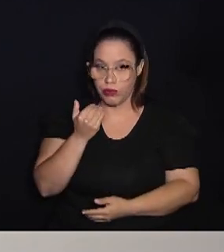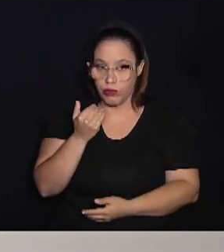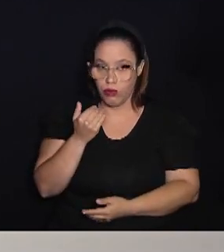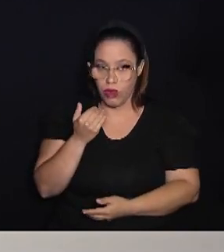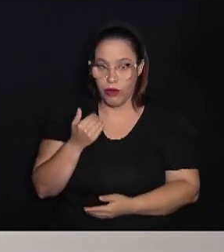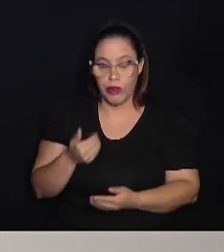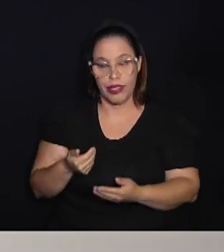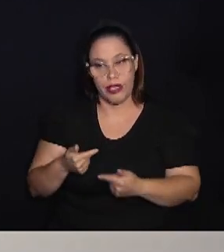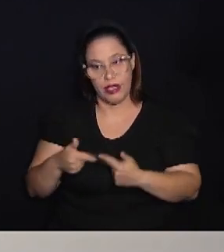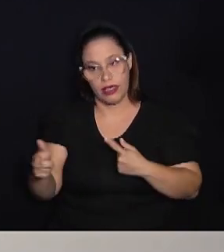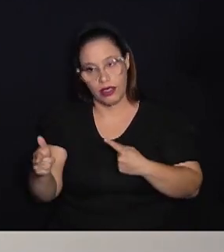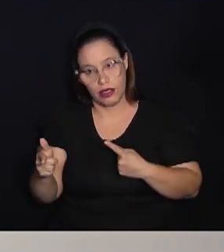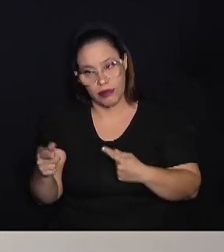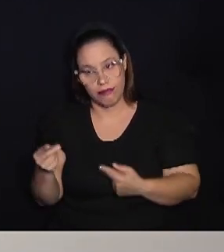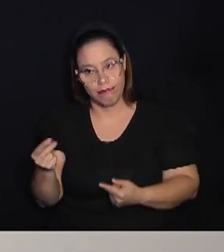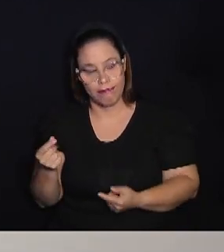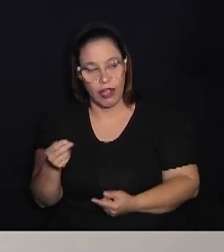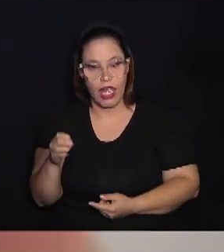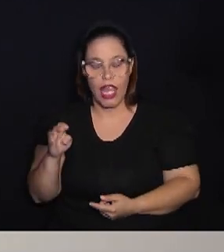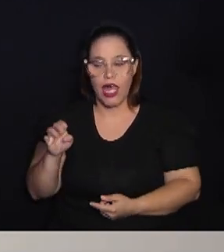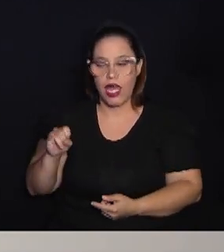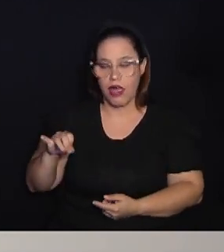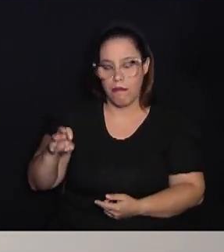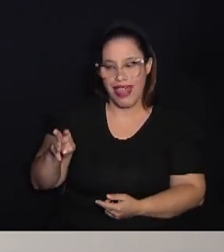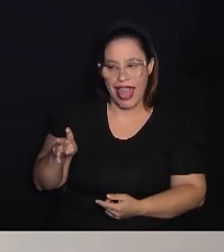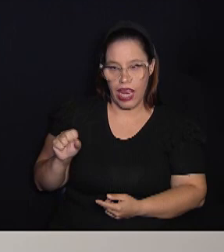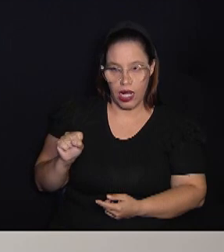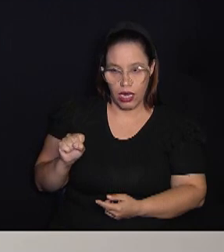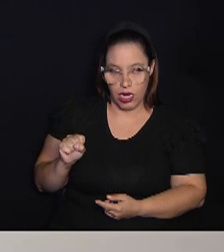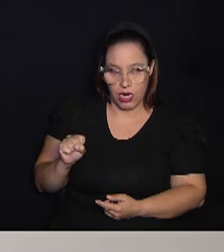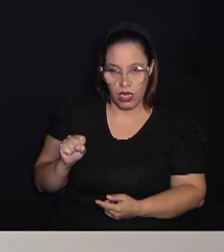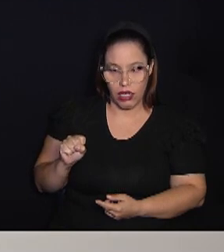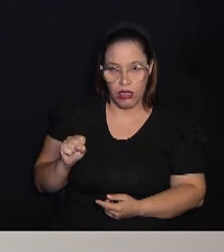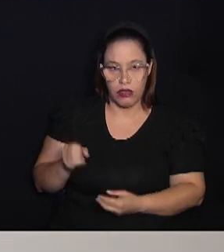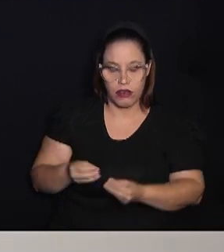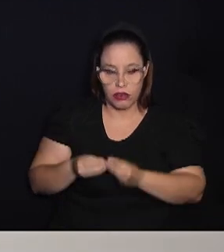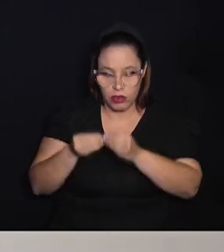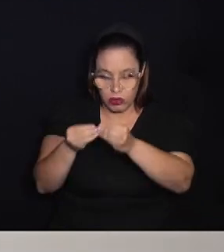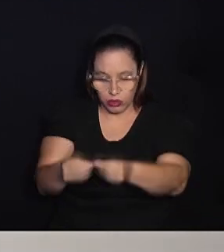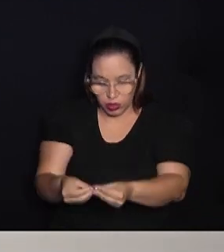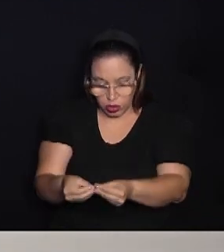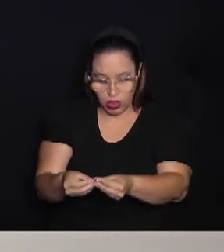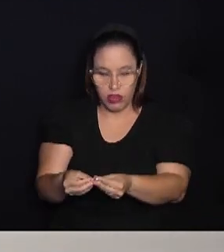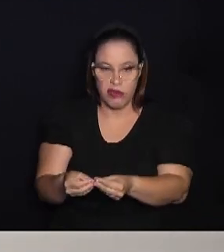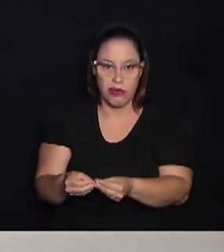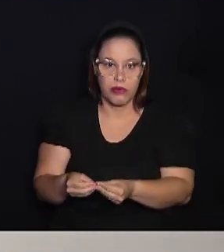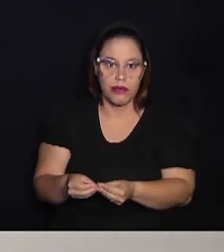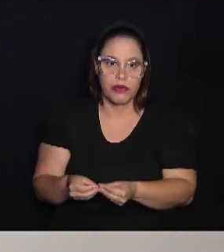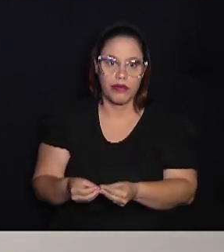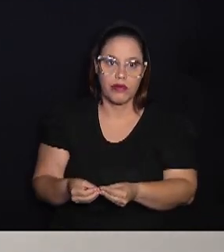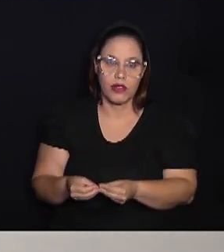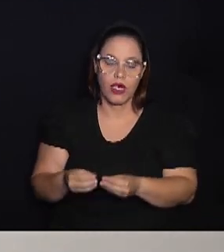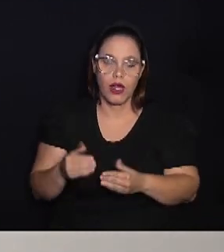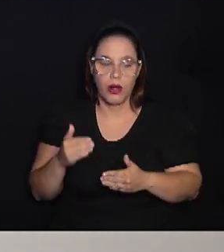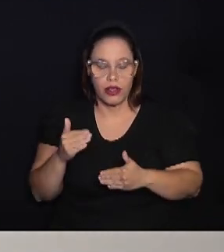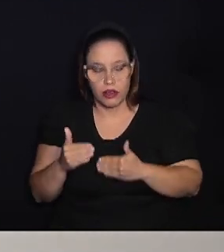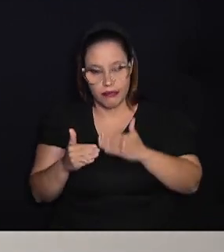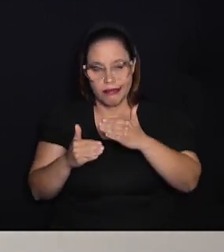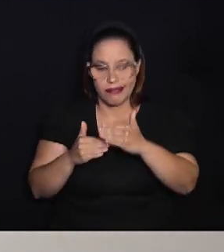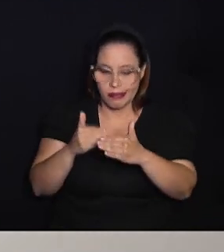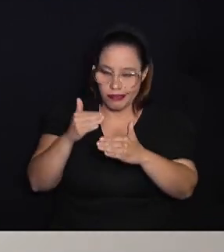ser onerado pelo IBS, pela CBS, a partir do momento que eles entrarem em vigor, e a manutenção do